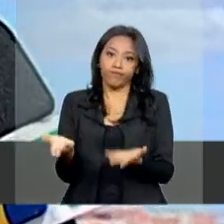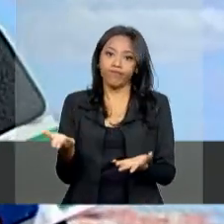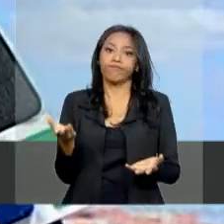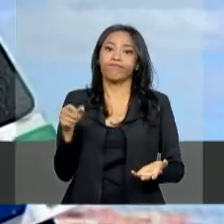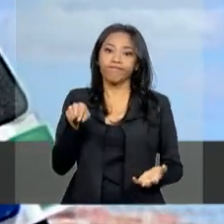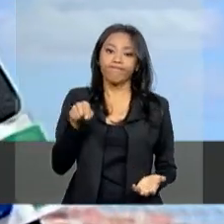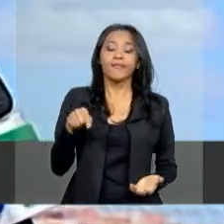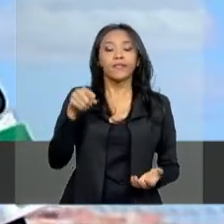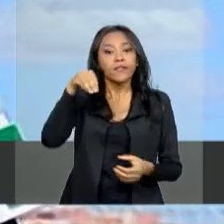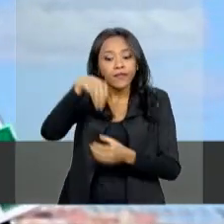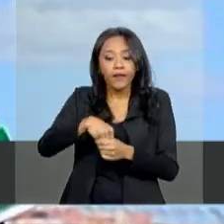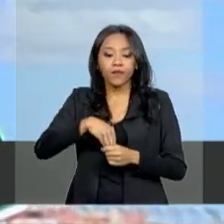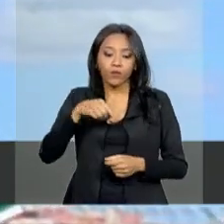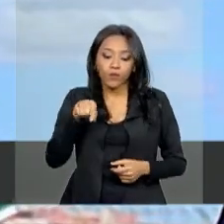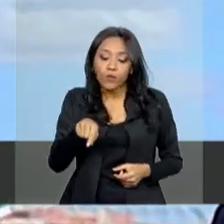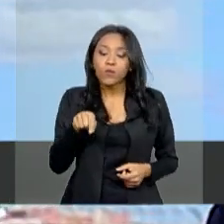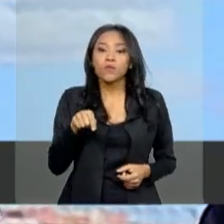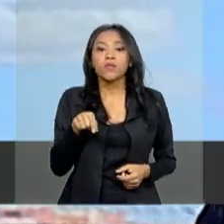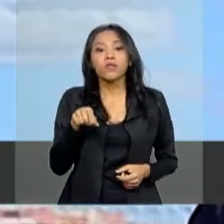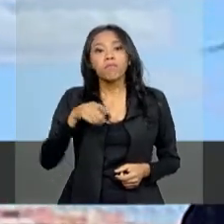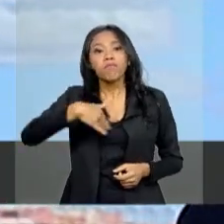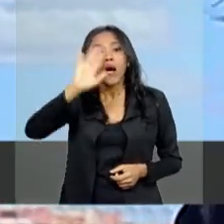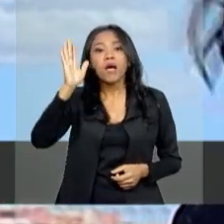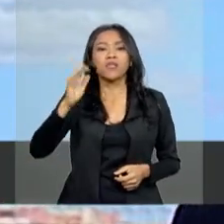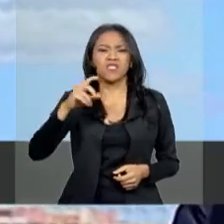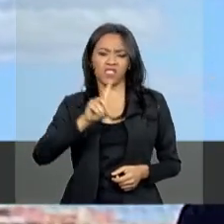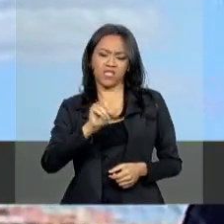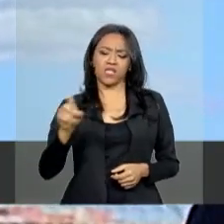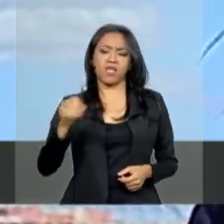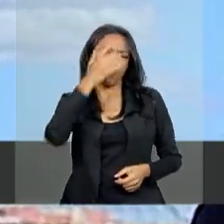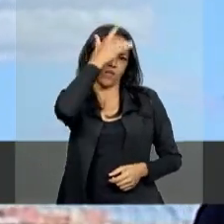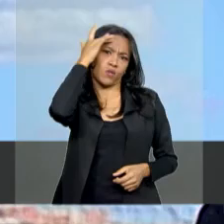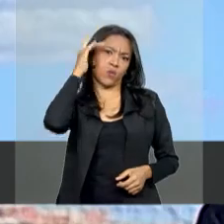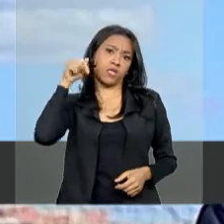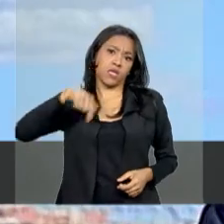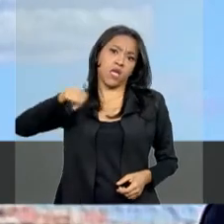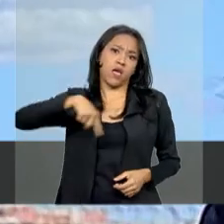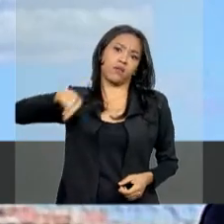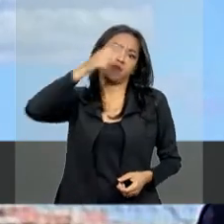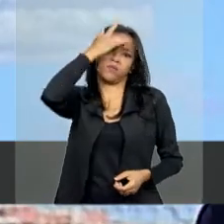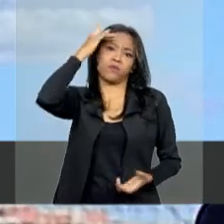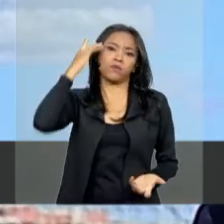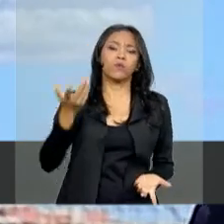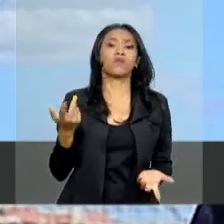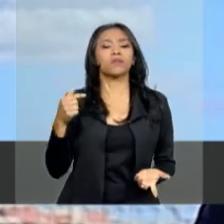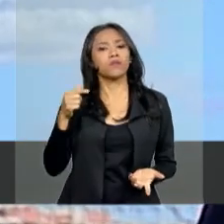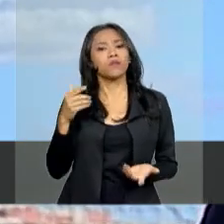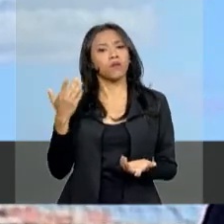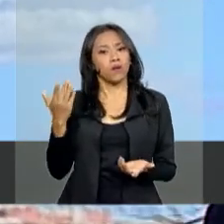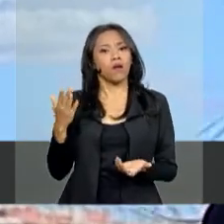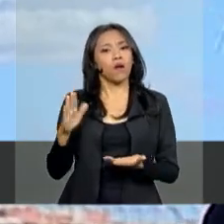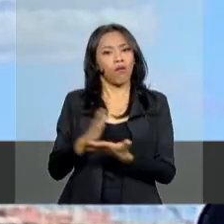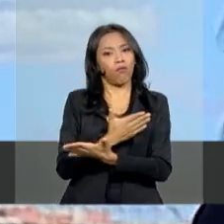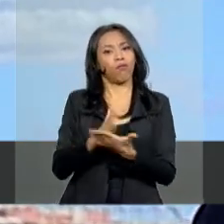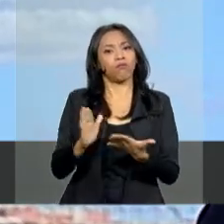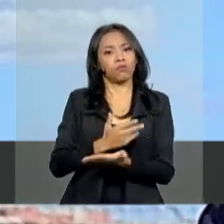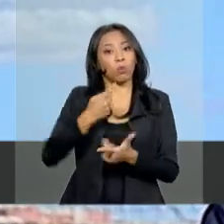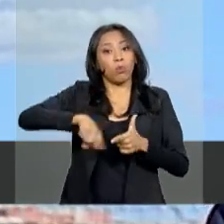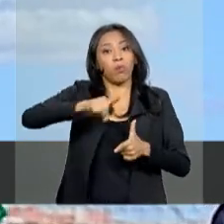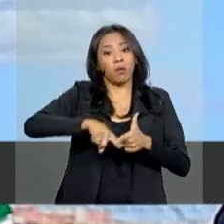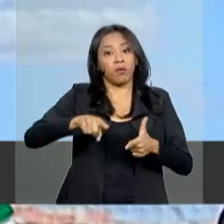uma célula acabam ficando mais de 100 detentos esses detentos parte deles estão com tuberculose